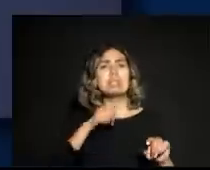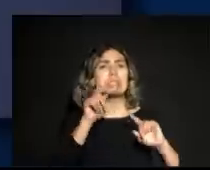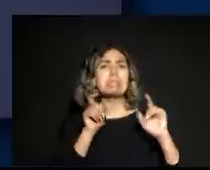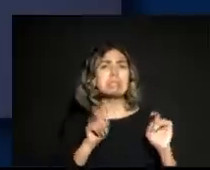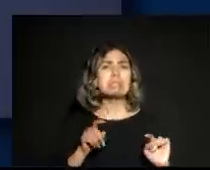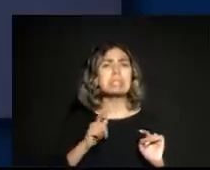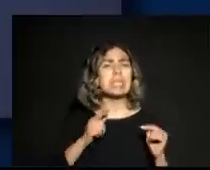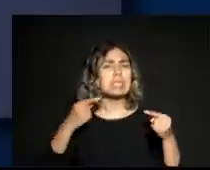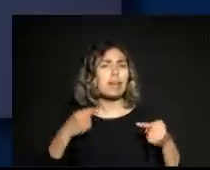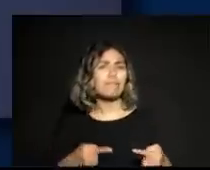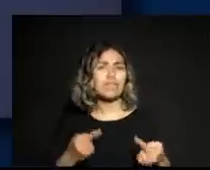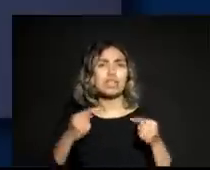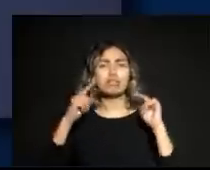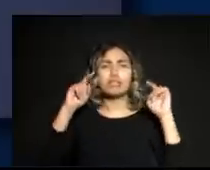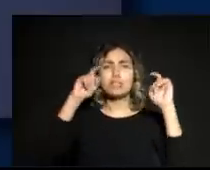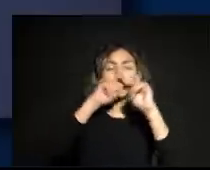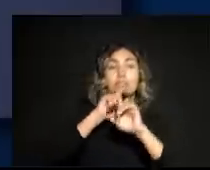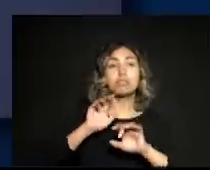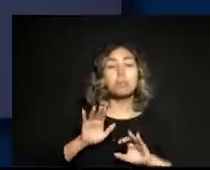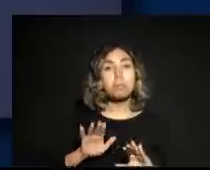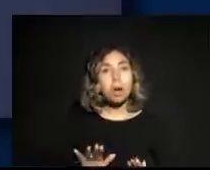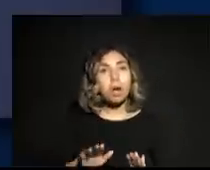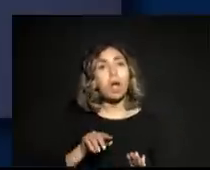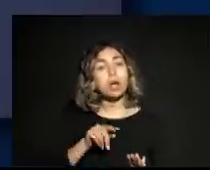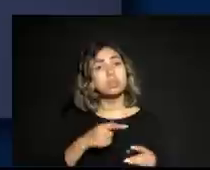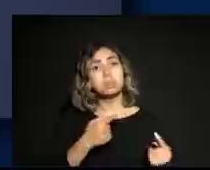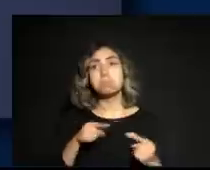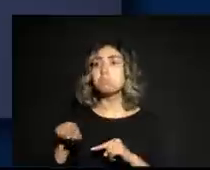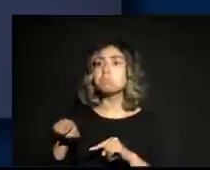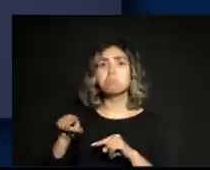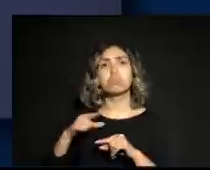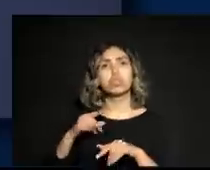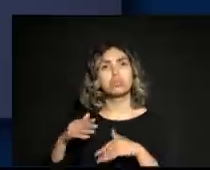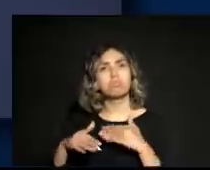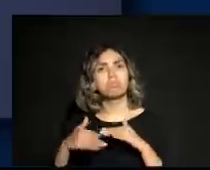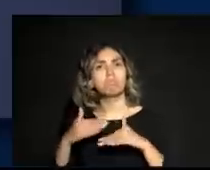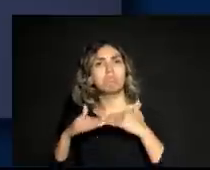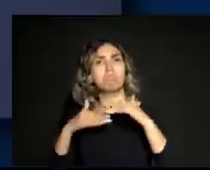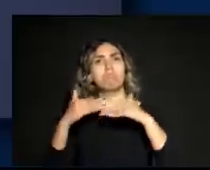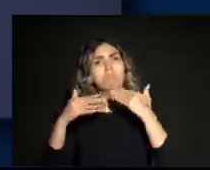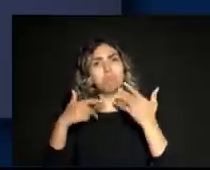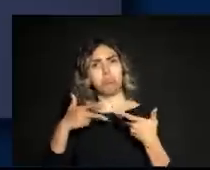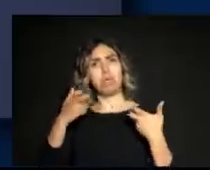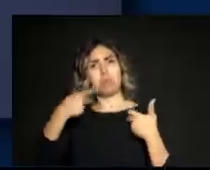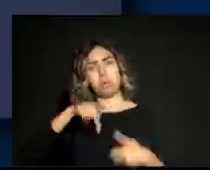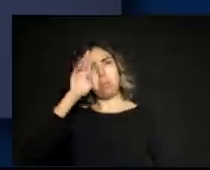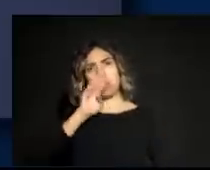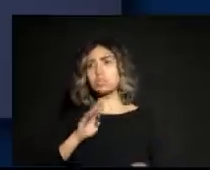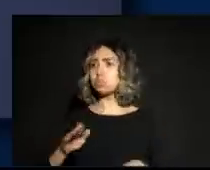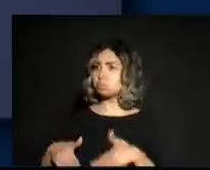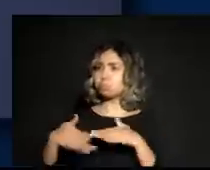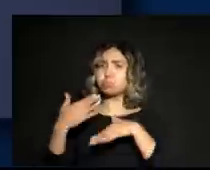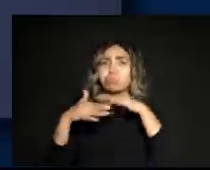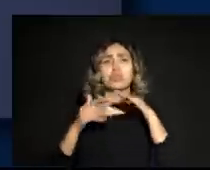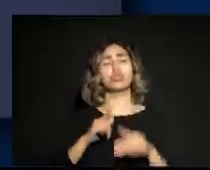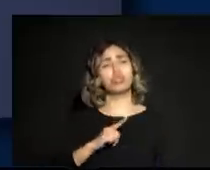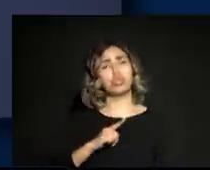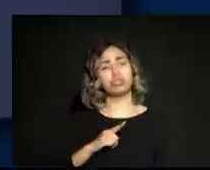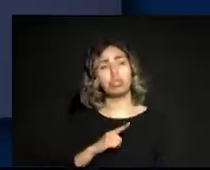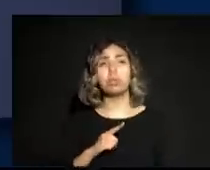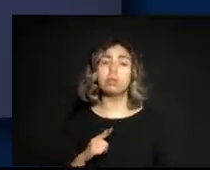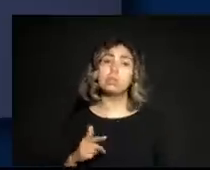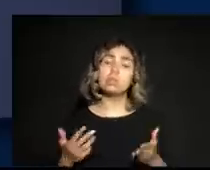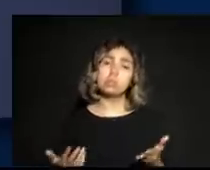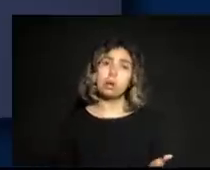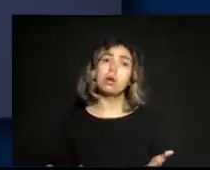adversidades e desafios é ele também está evoluindo no Brasil é então é